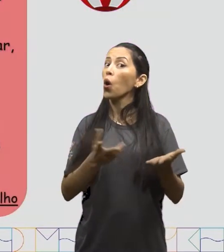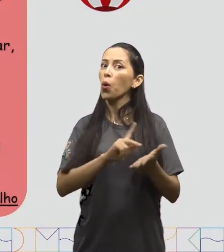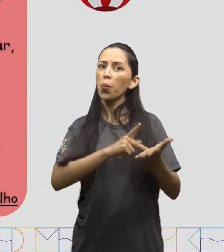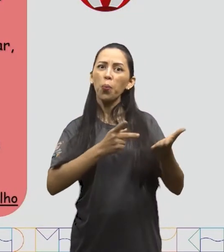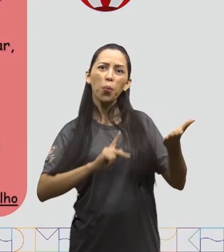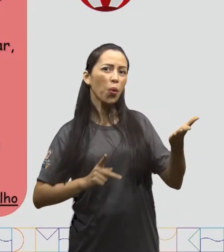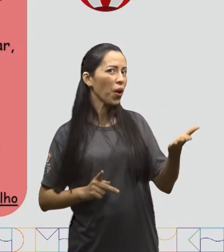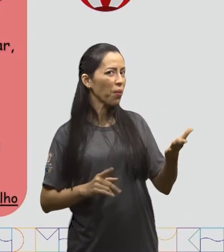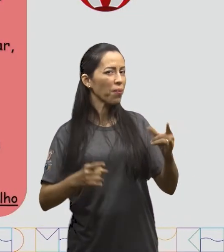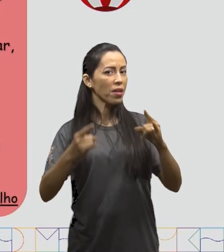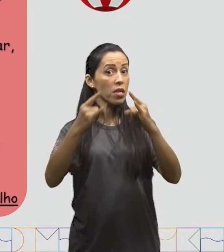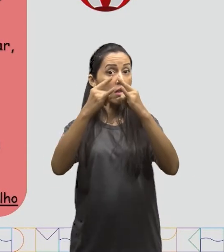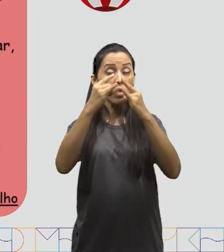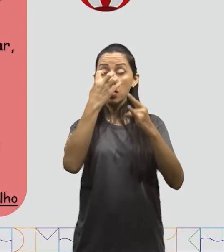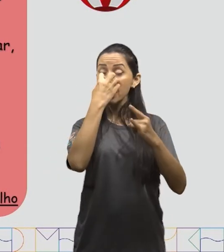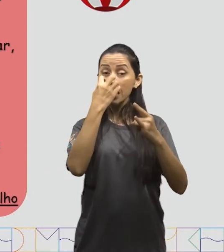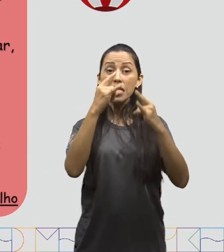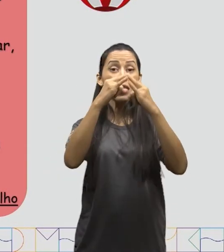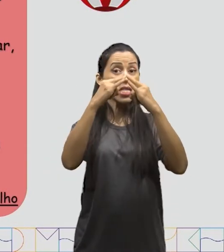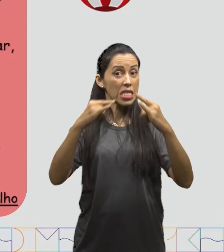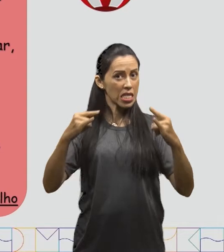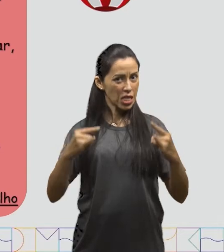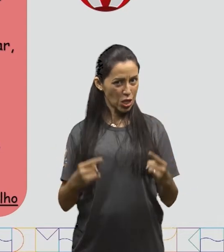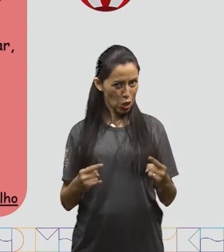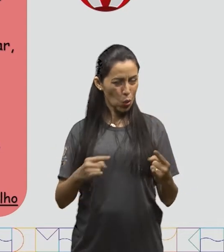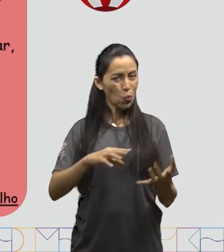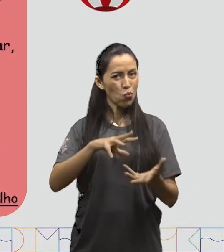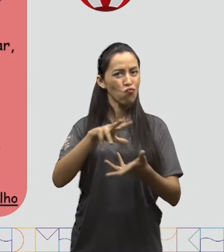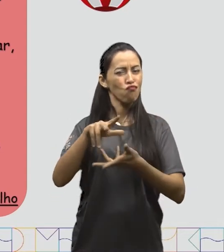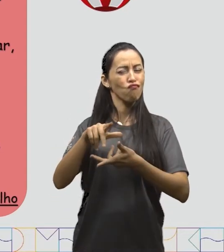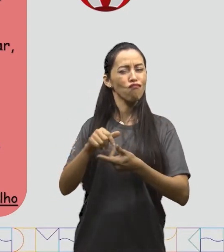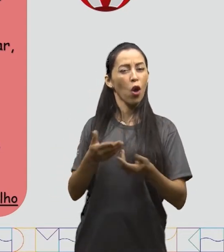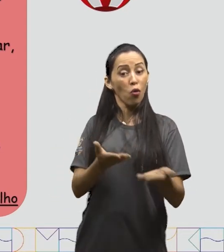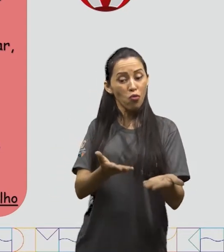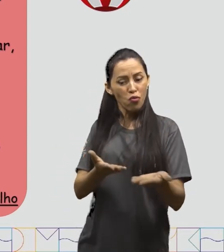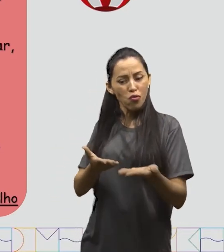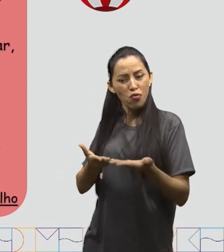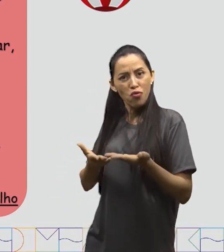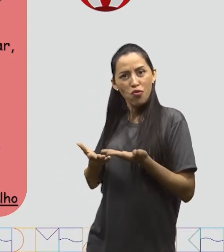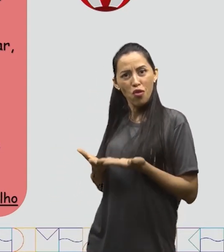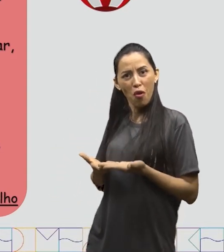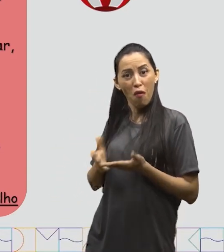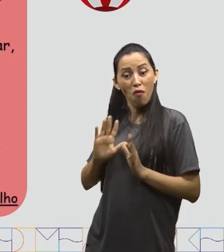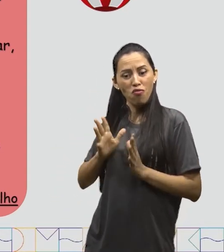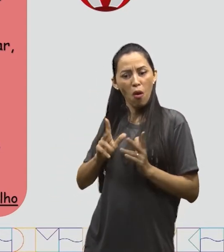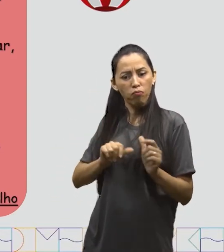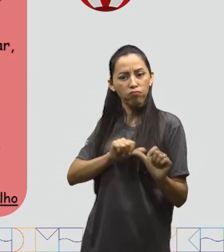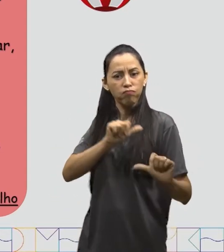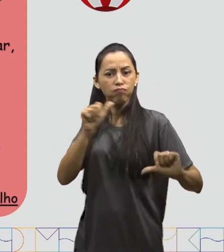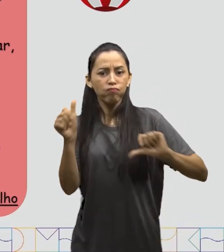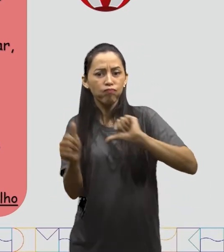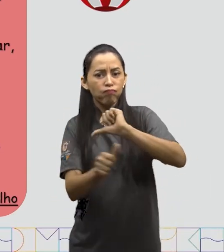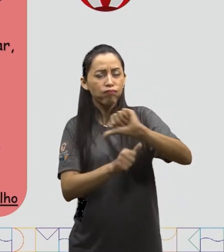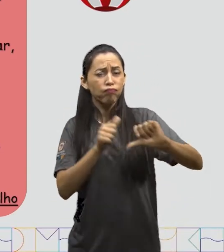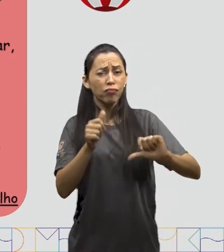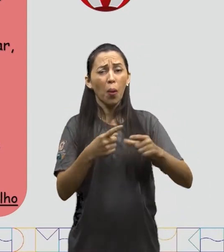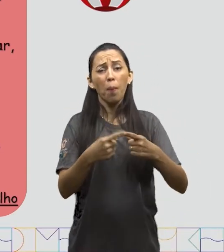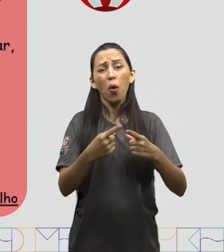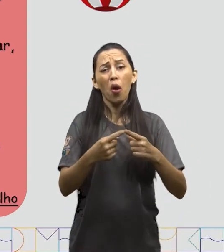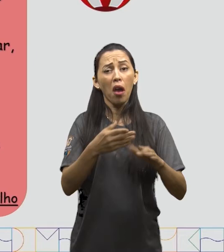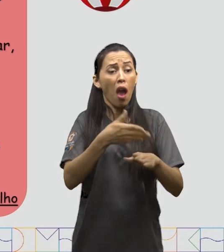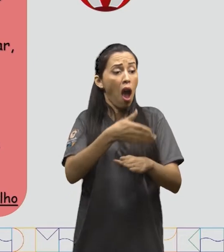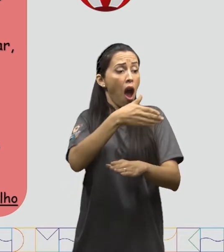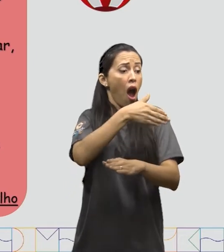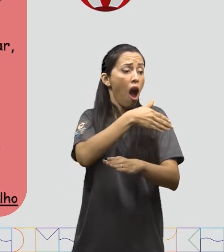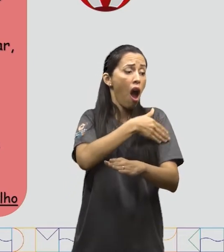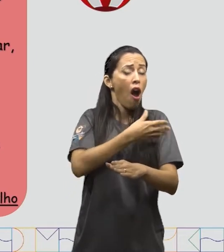vez, Circo Universal. O circo chegou e mudou a cara do mundo. Onde havia a